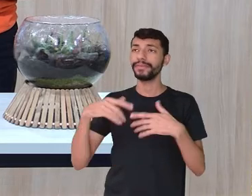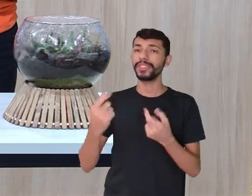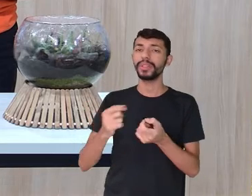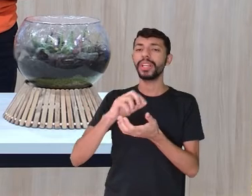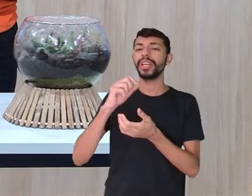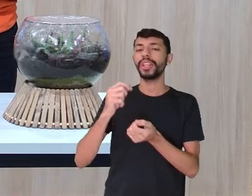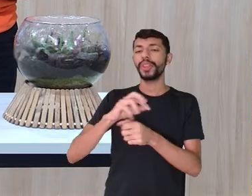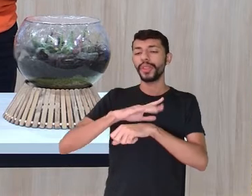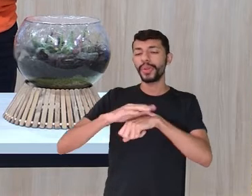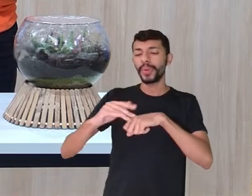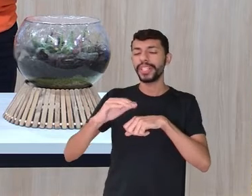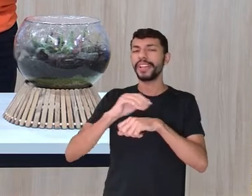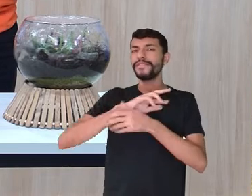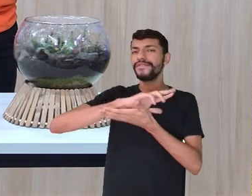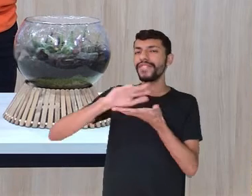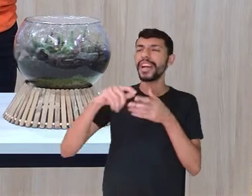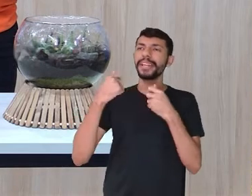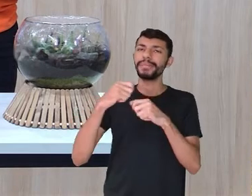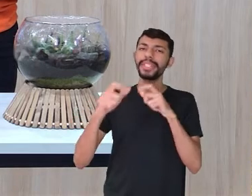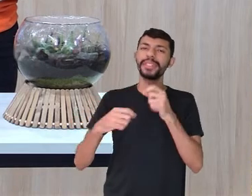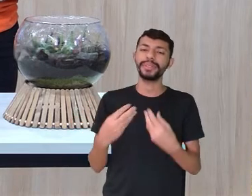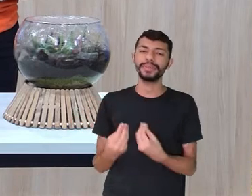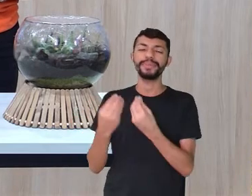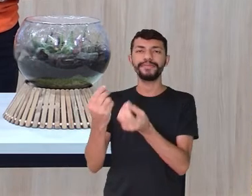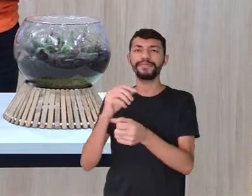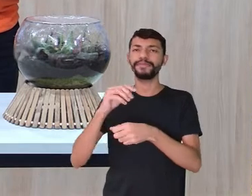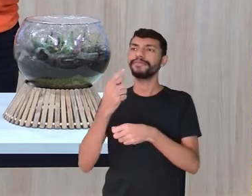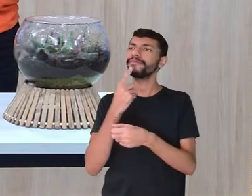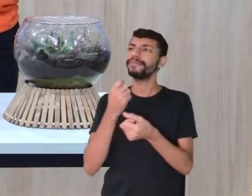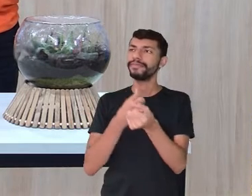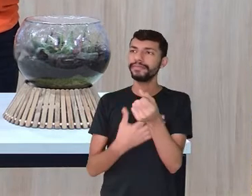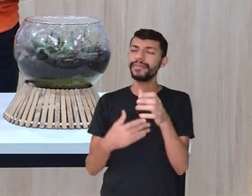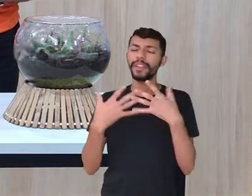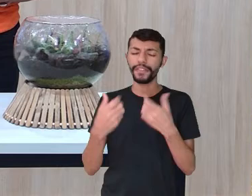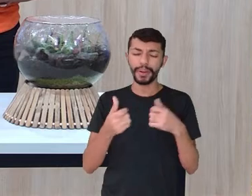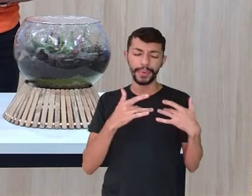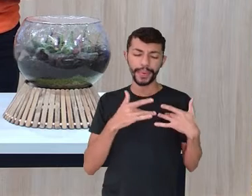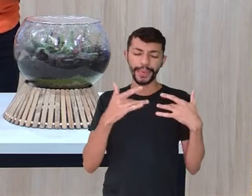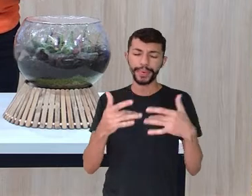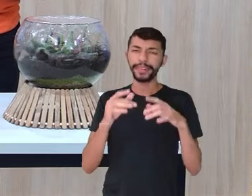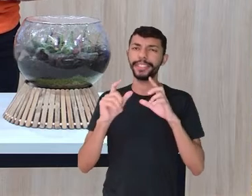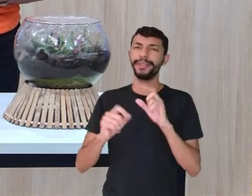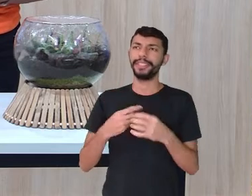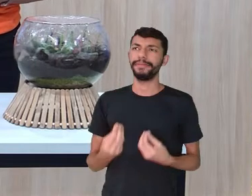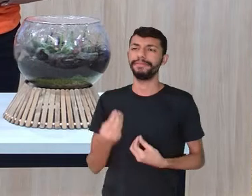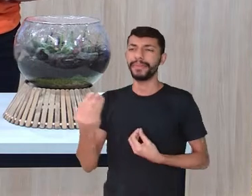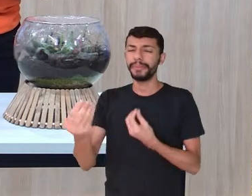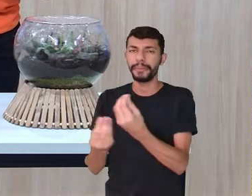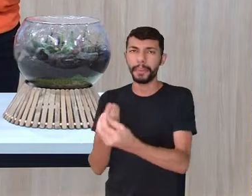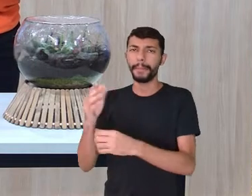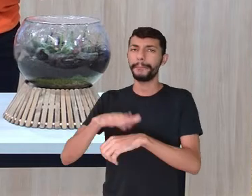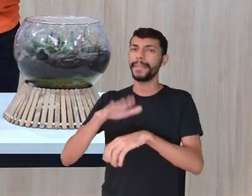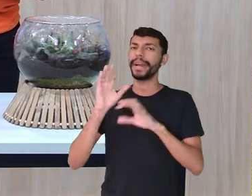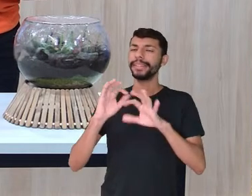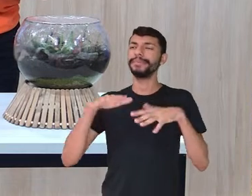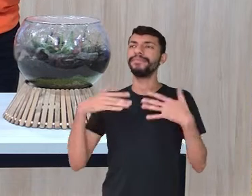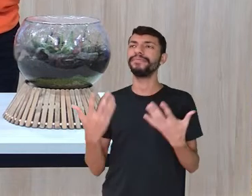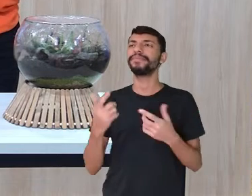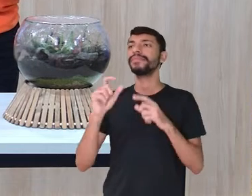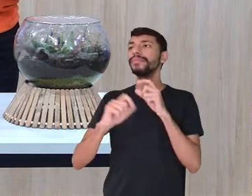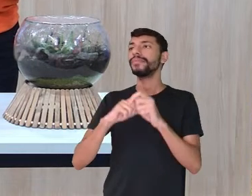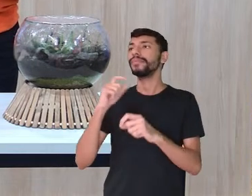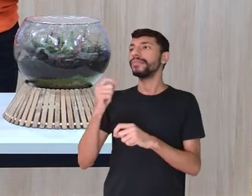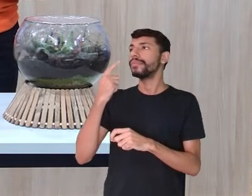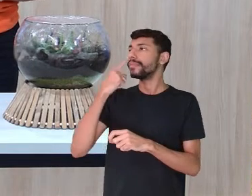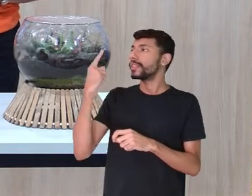a doação. Então, vamos nos solidarizar, para que possamos doar cada vez mais. Então, as pessoas, a